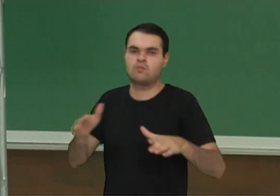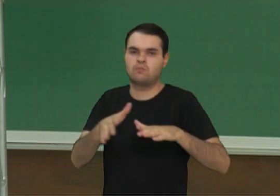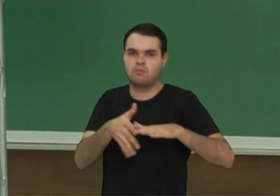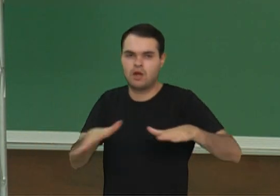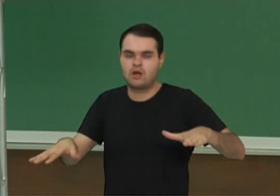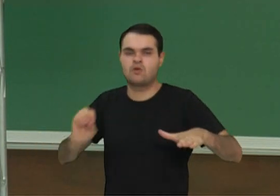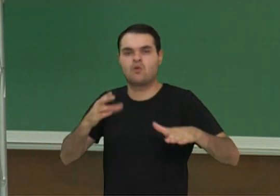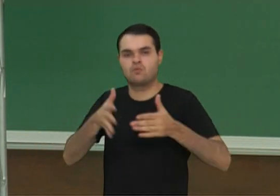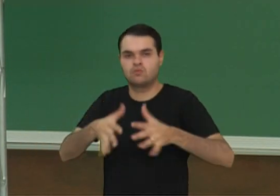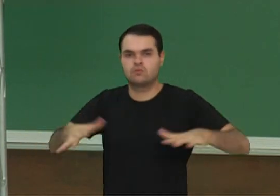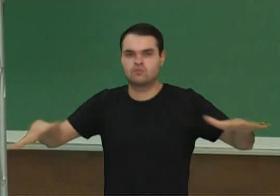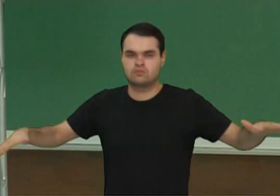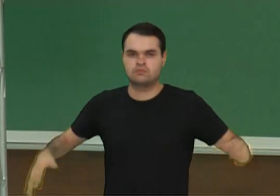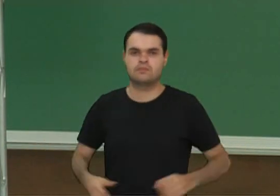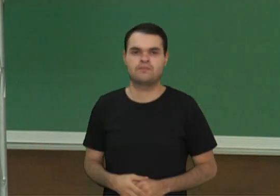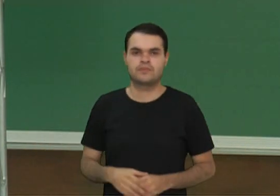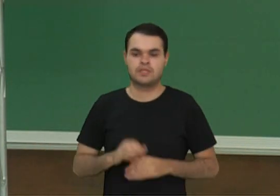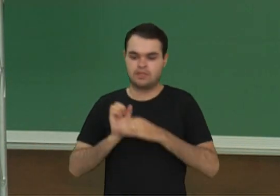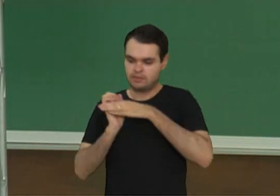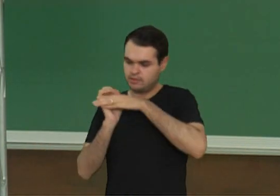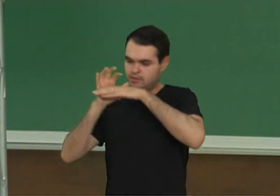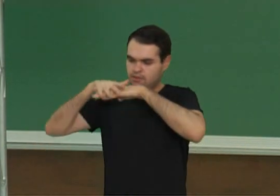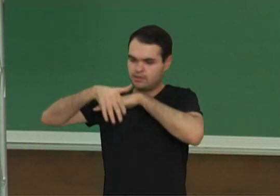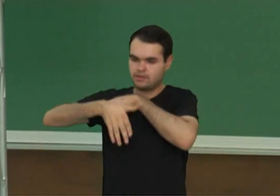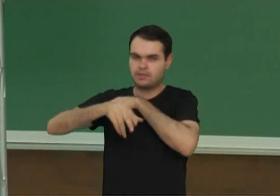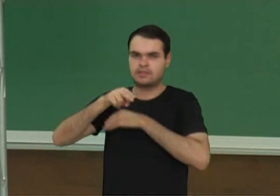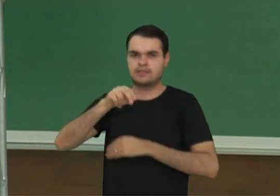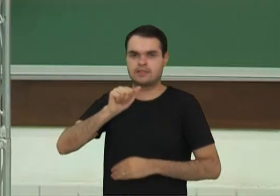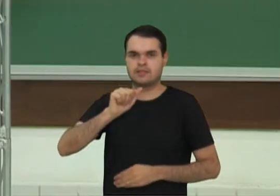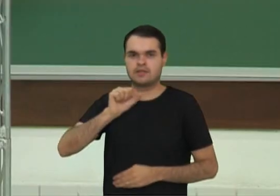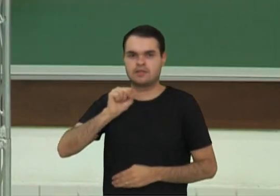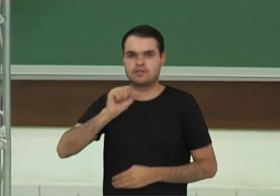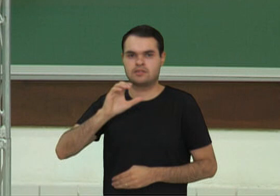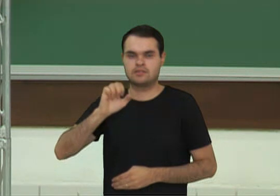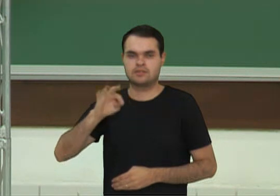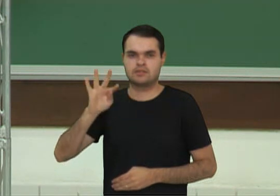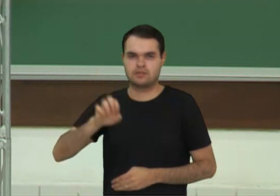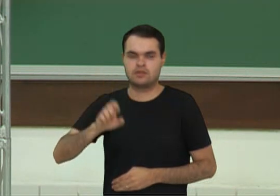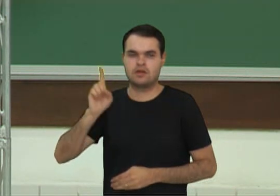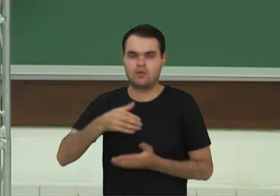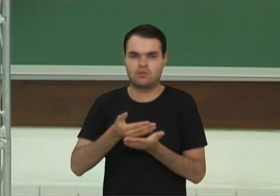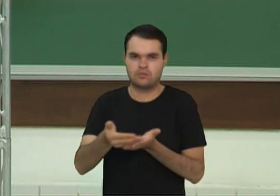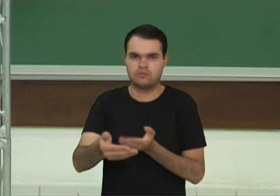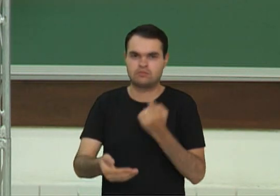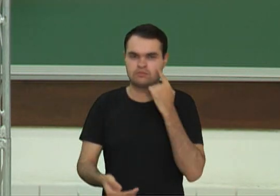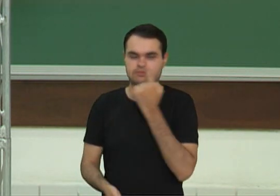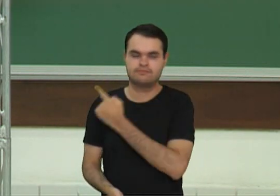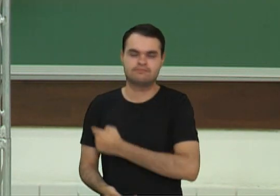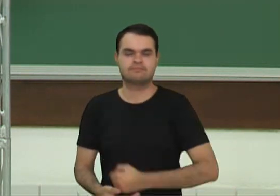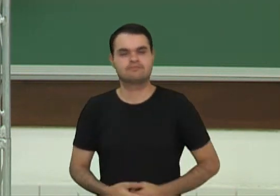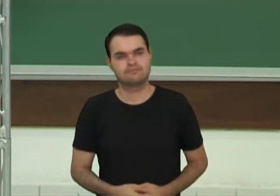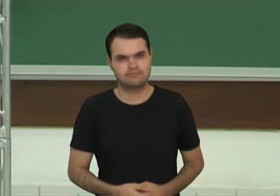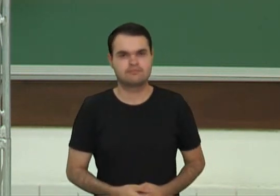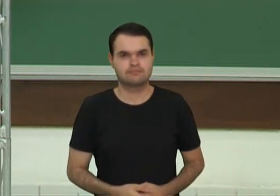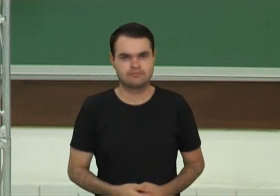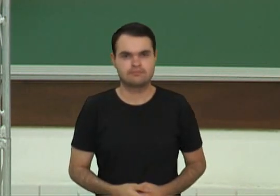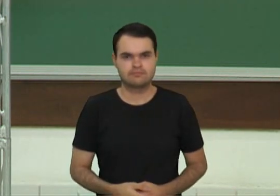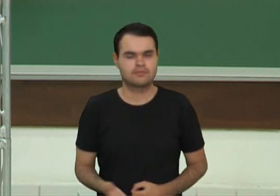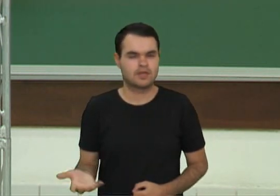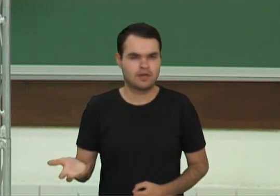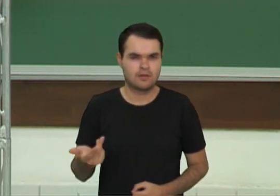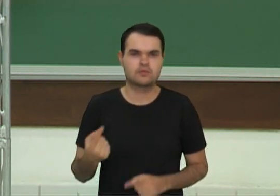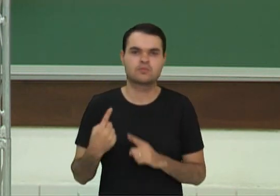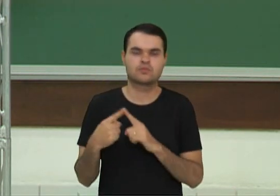a nascente, o local onde ele tem o seu início. Na tela ali também para você, ó, a gente está indo bem